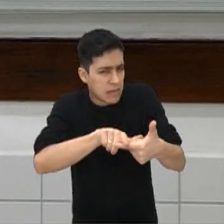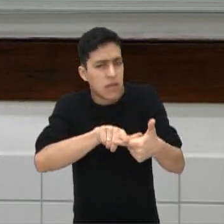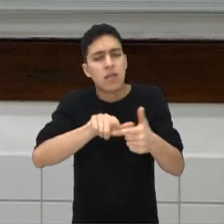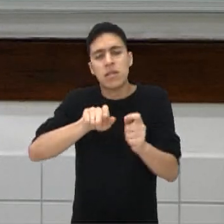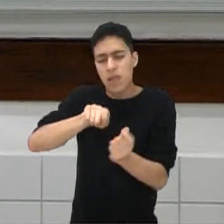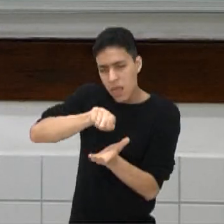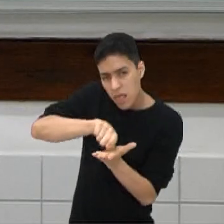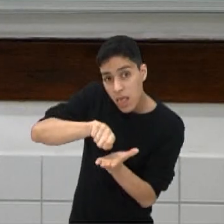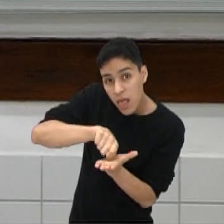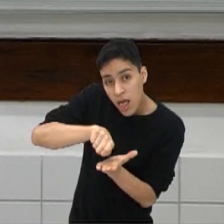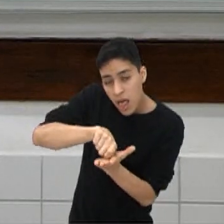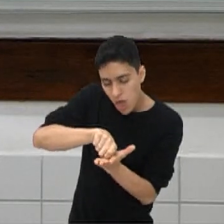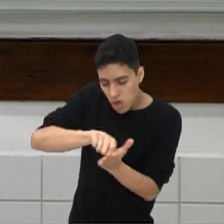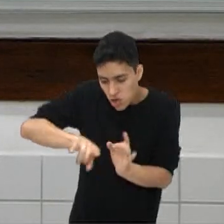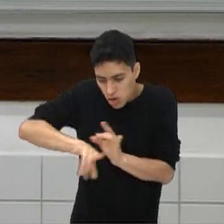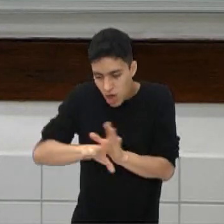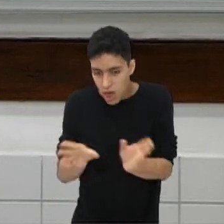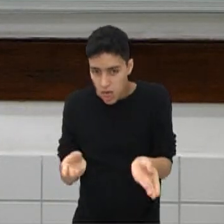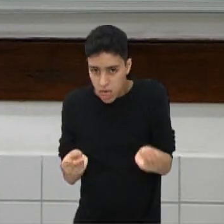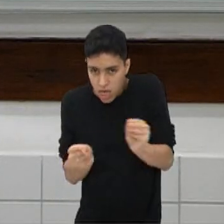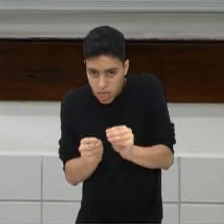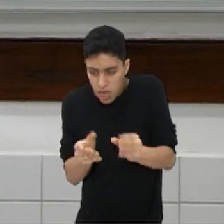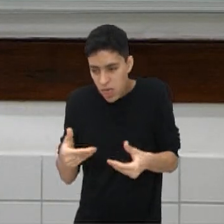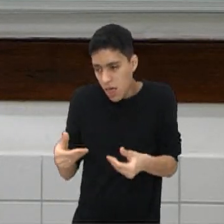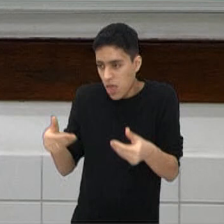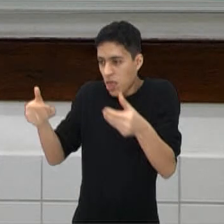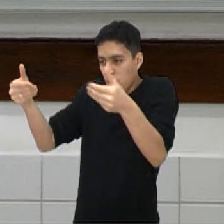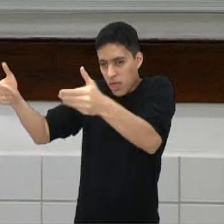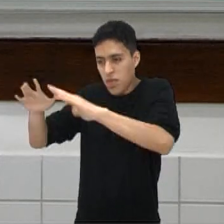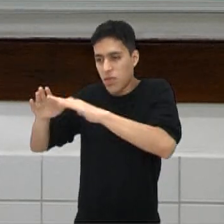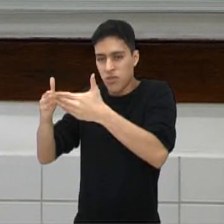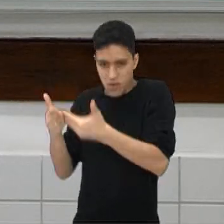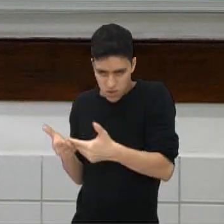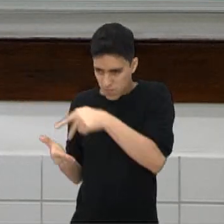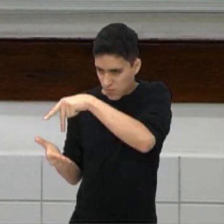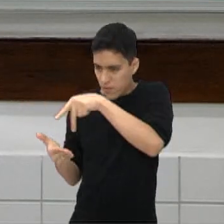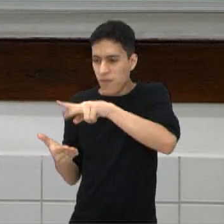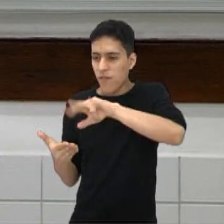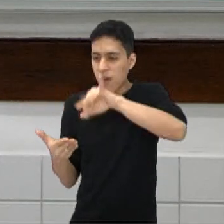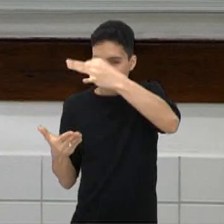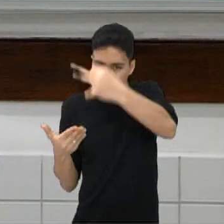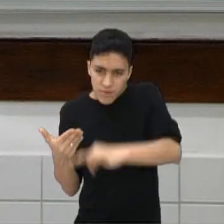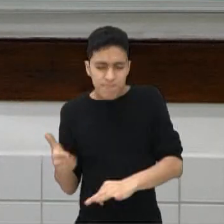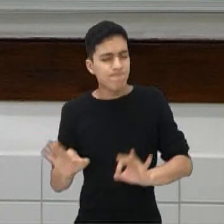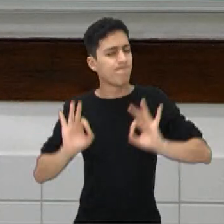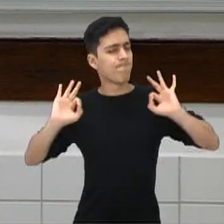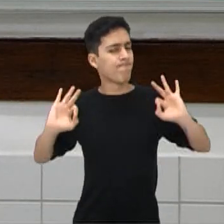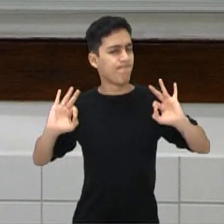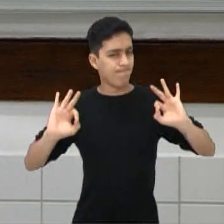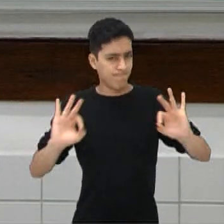no caderno as atividades, manda para o teu professor, para o teu colégio e vai ficar tudo certo, tá bom?